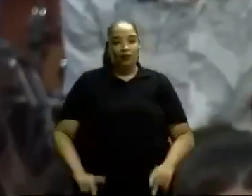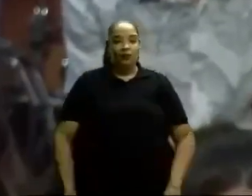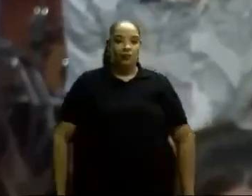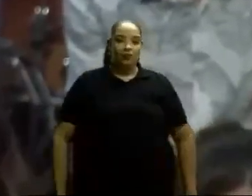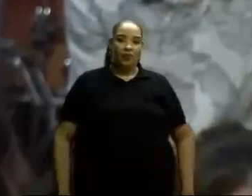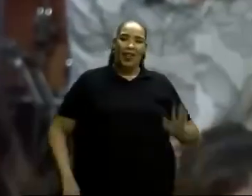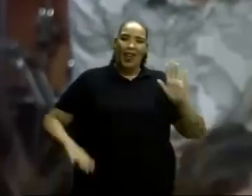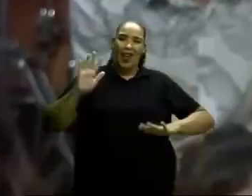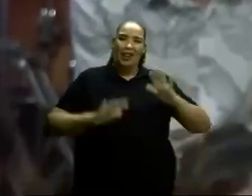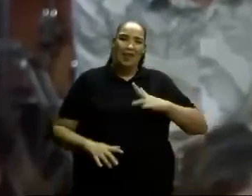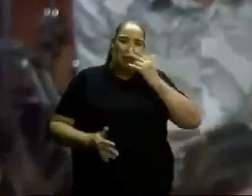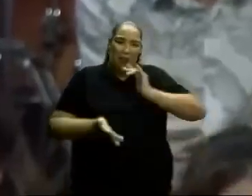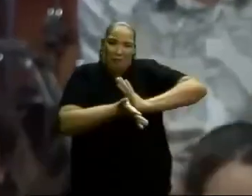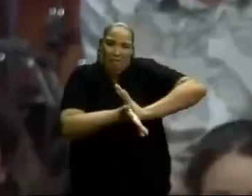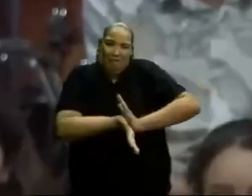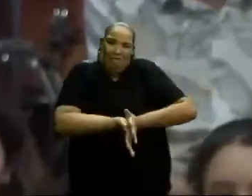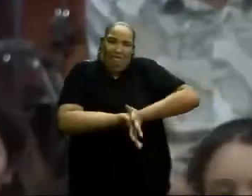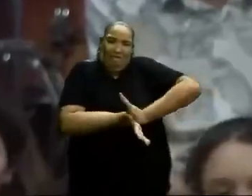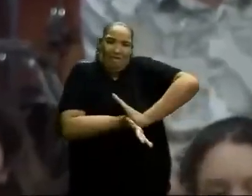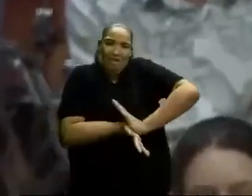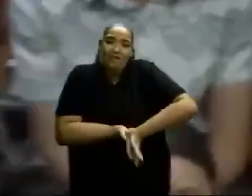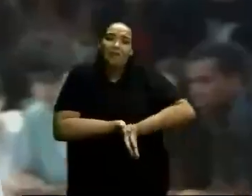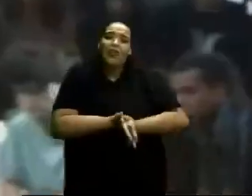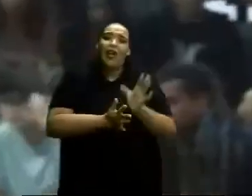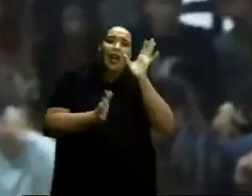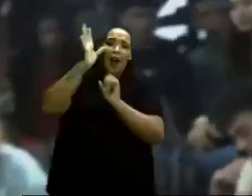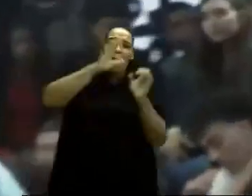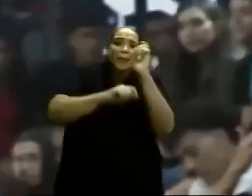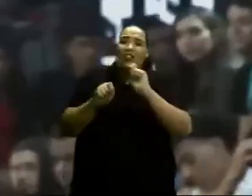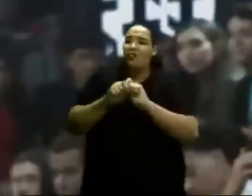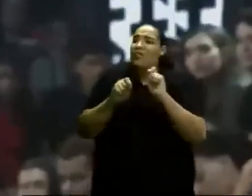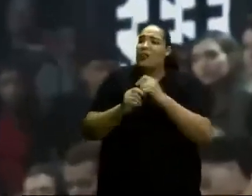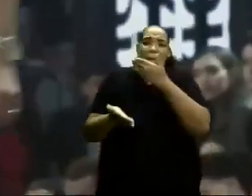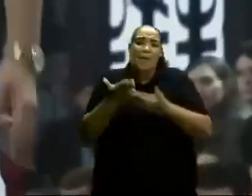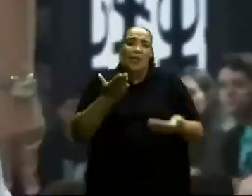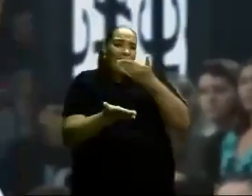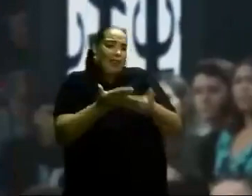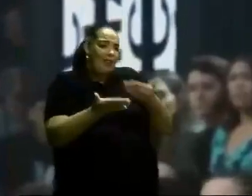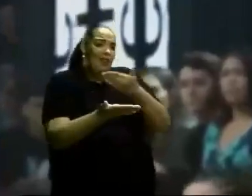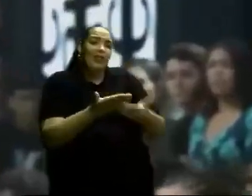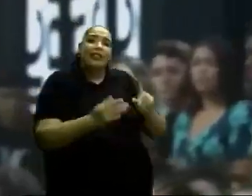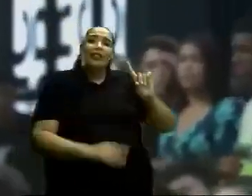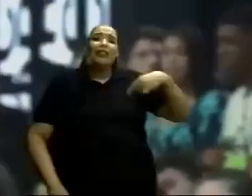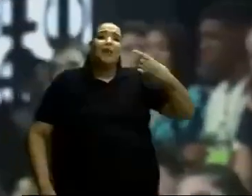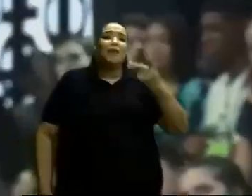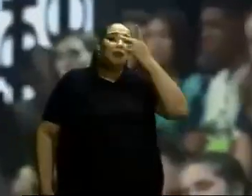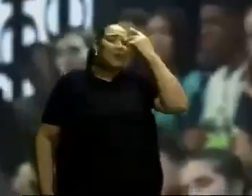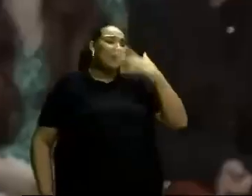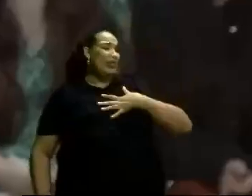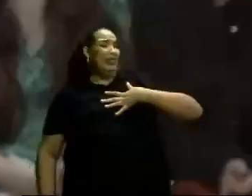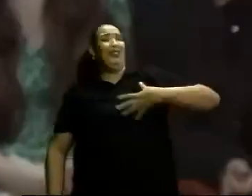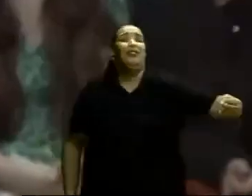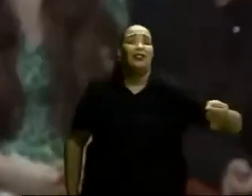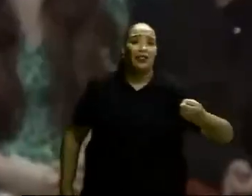Às vezes a gente é tão amassado, tão moído, rapaz. A gente aprende a renunciar a tanta coisa, a perder tanta coisa, que depois que alguém vem e tira, a